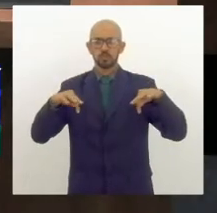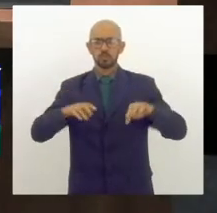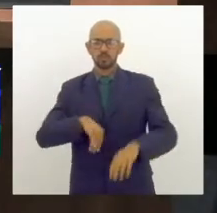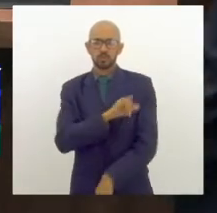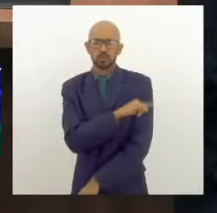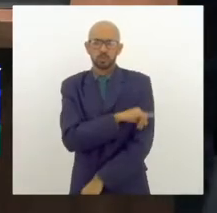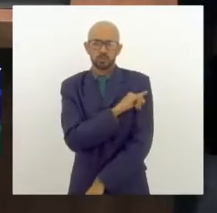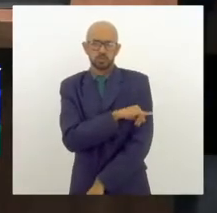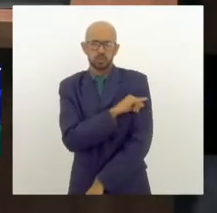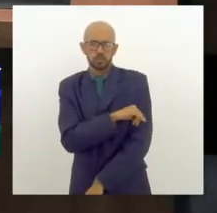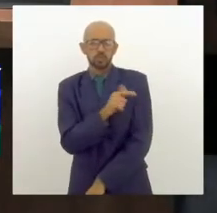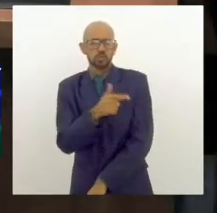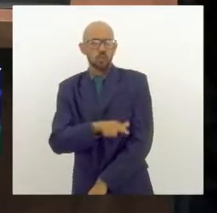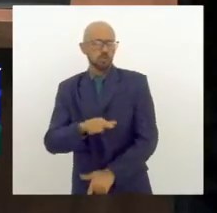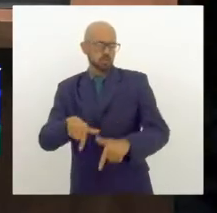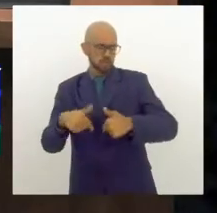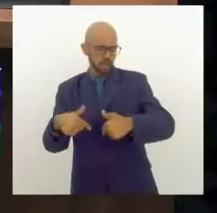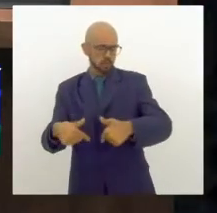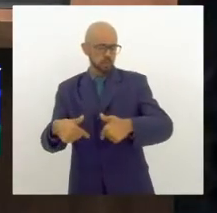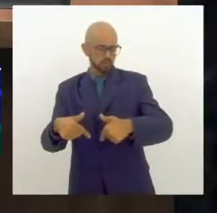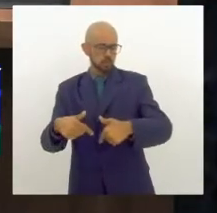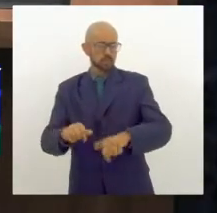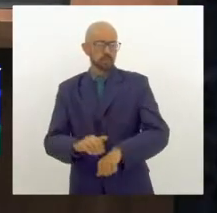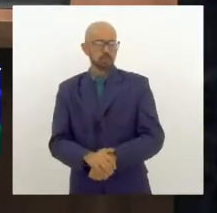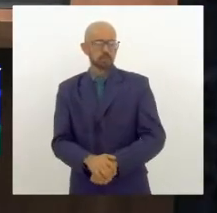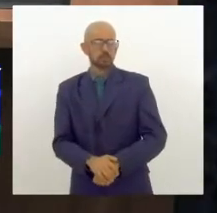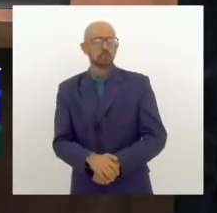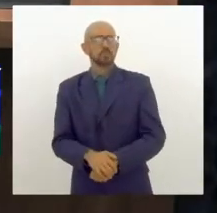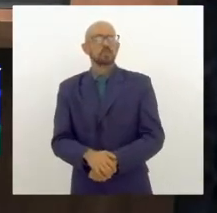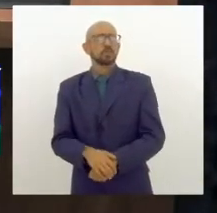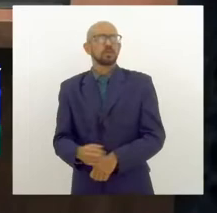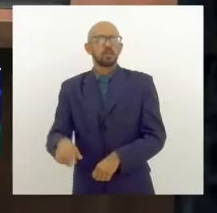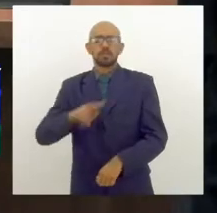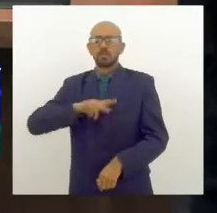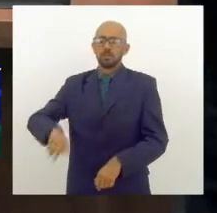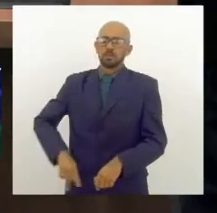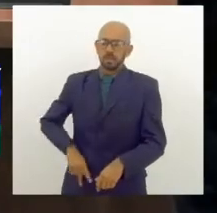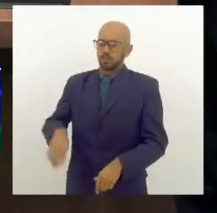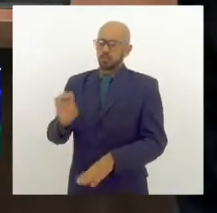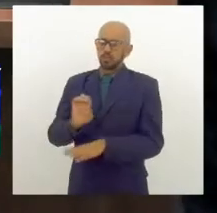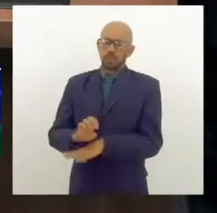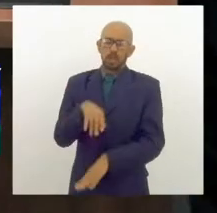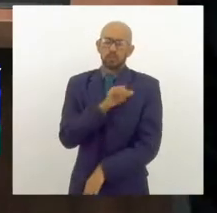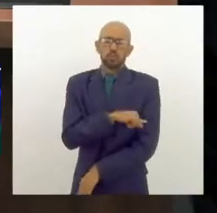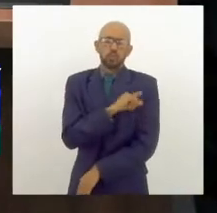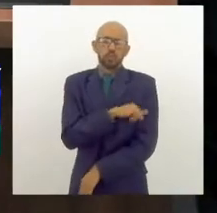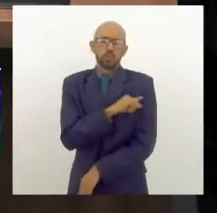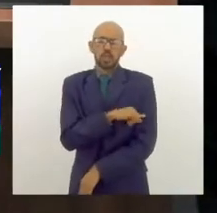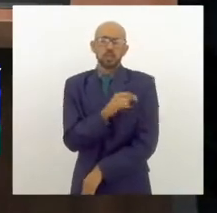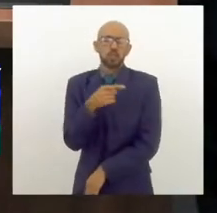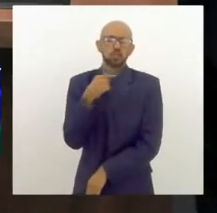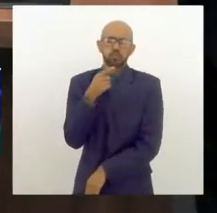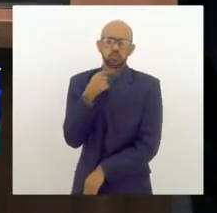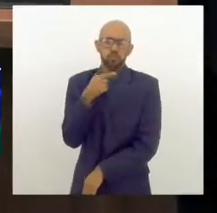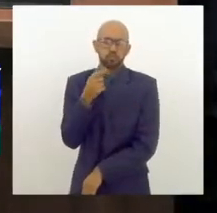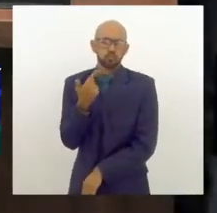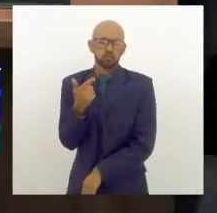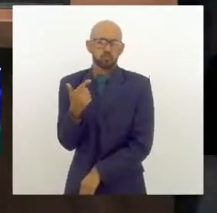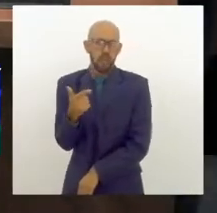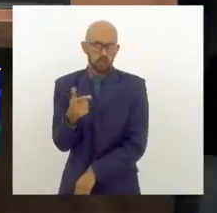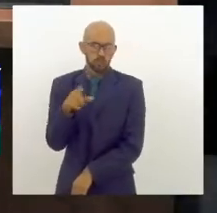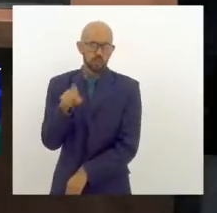de Janeiro e da outras providências. Presidente, o Estado do Rio de Janeiro, não tenho dúvida, é o